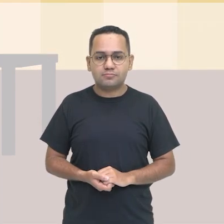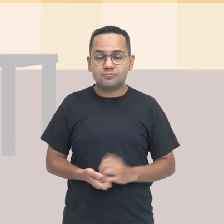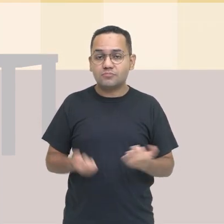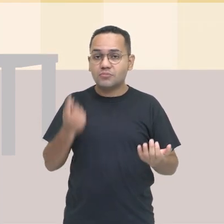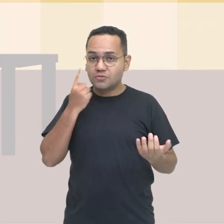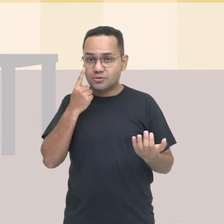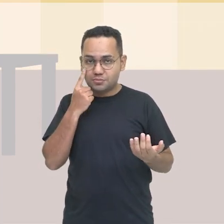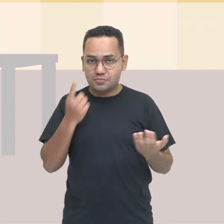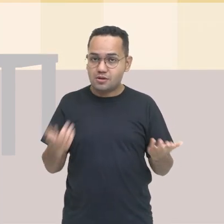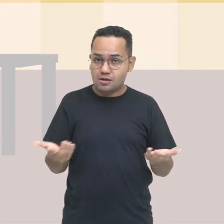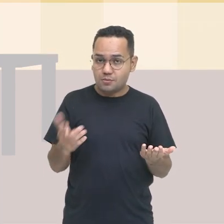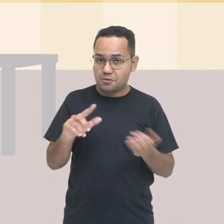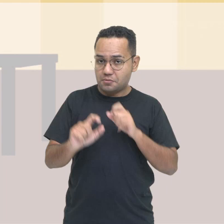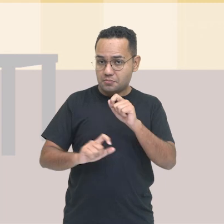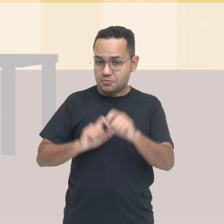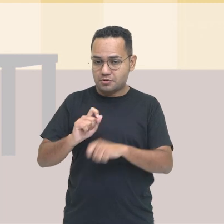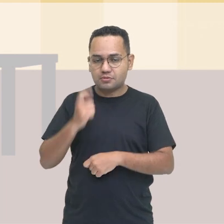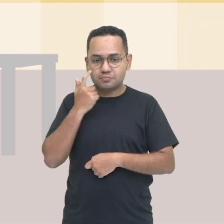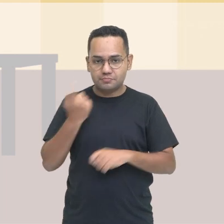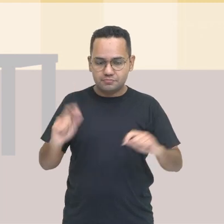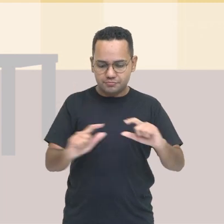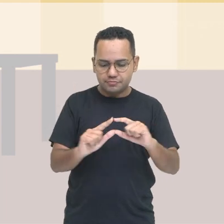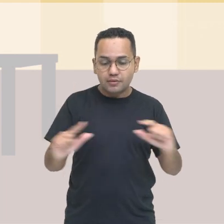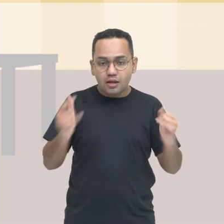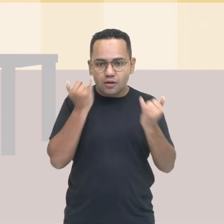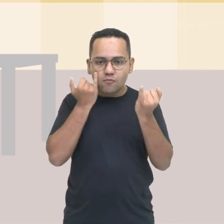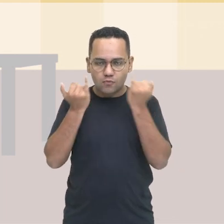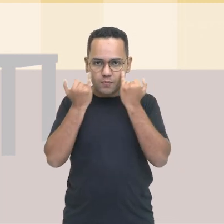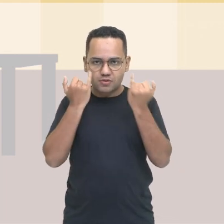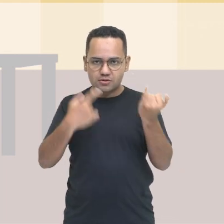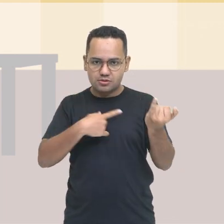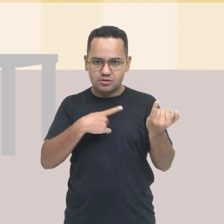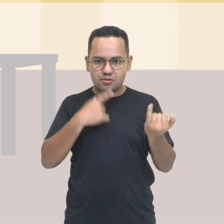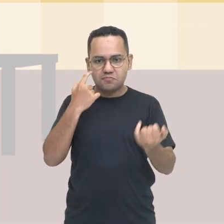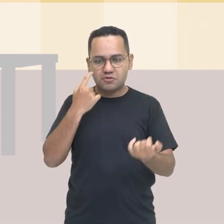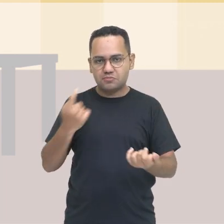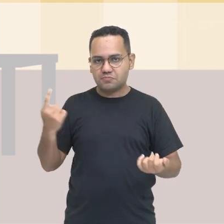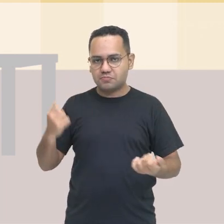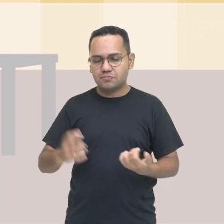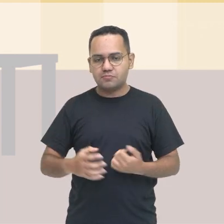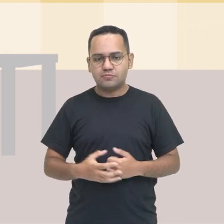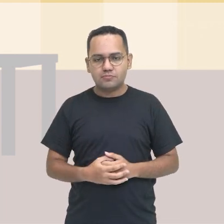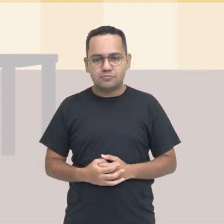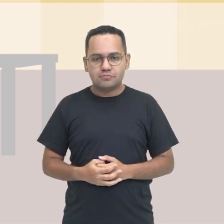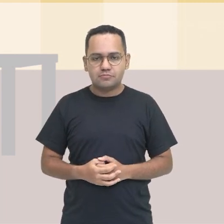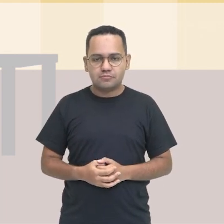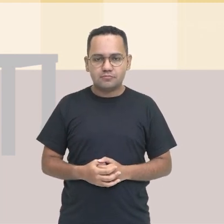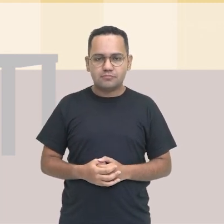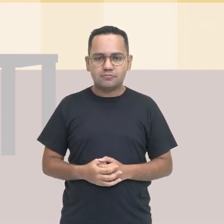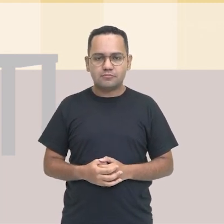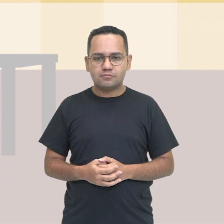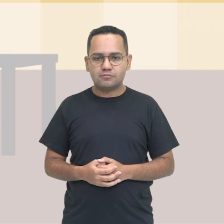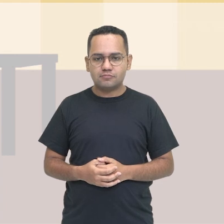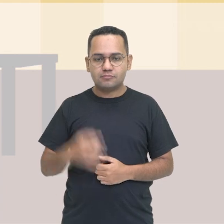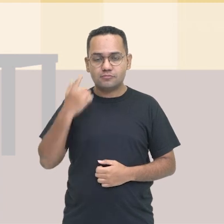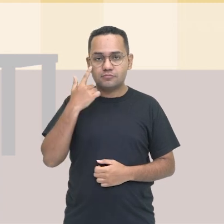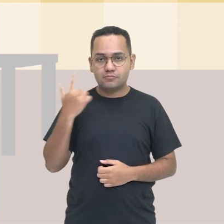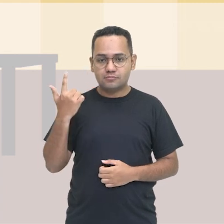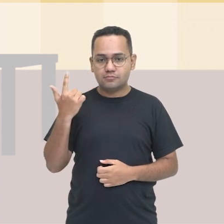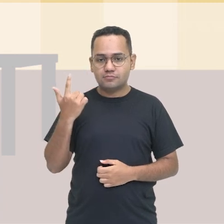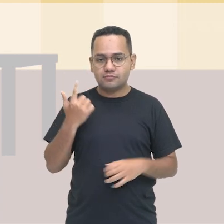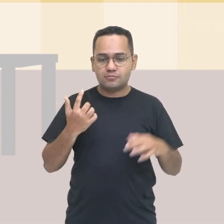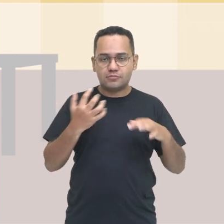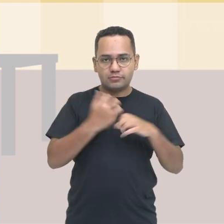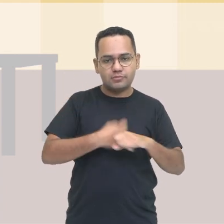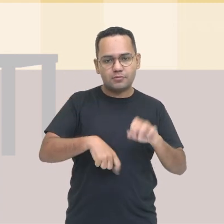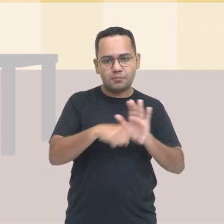aqui, que a função que determina o lucro, olha aqui, o professor está falando aqui, que a função que determina o lucro, ela é dada por menos